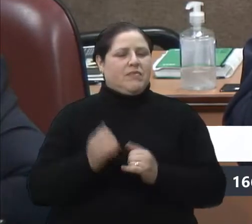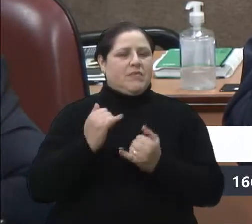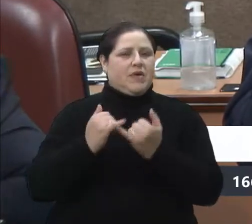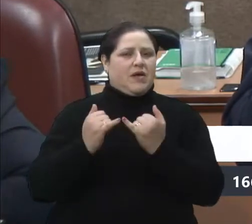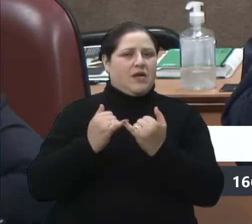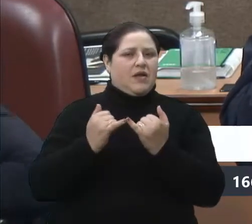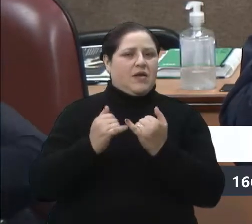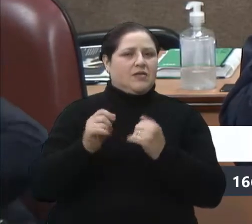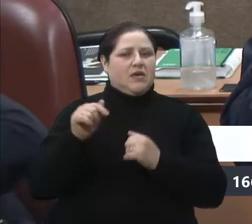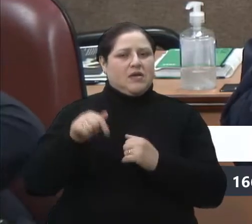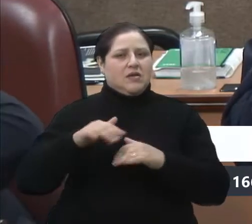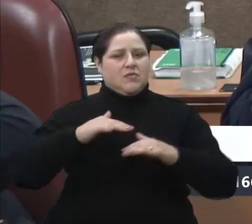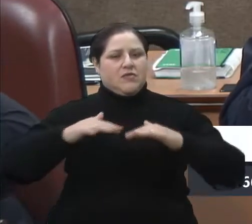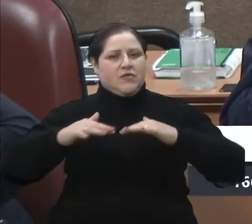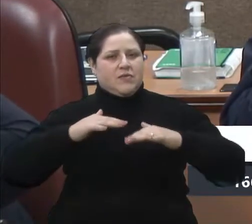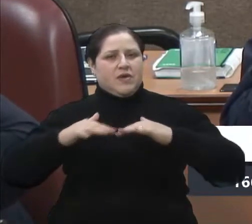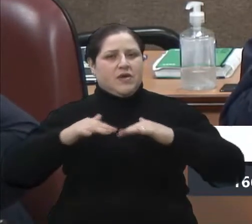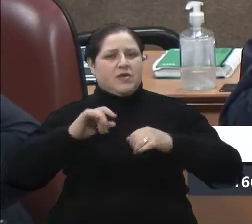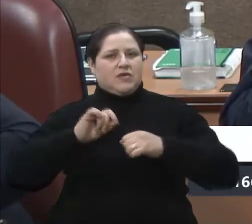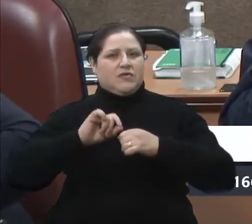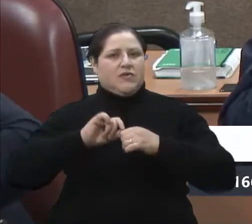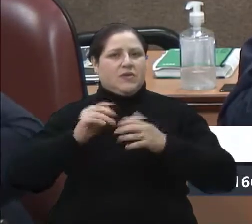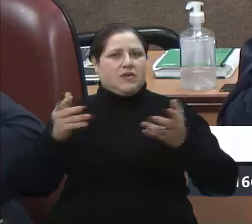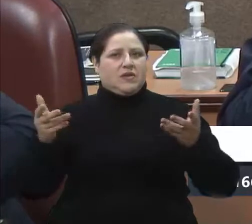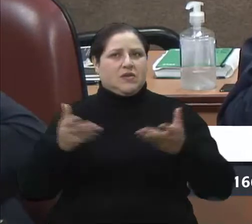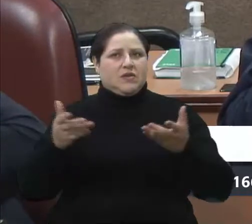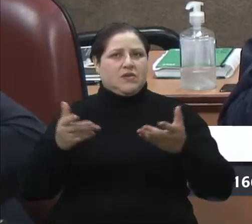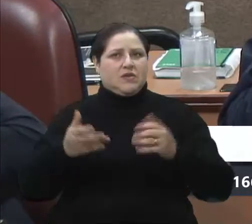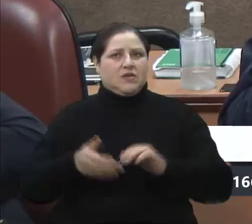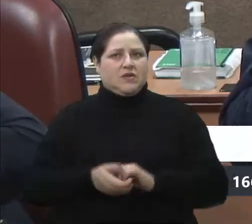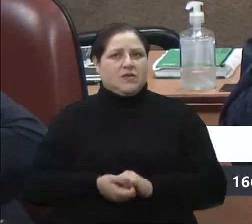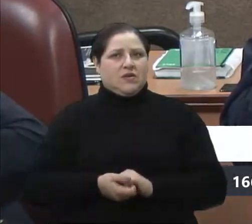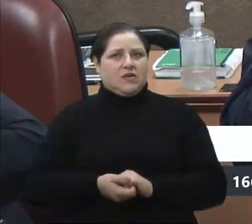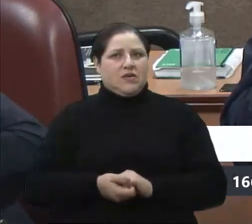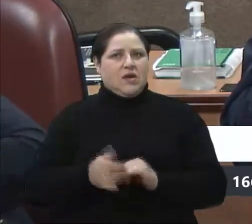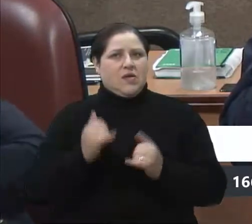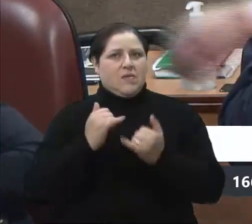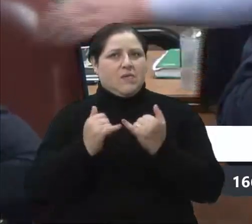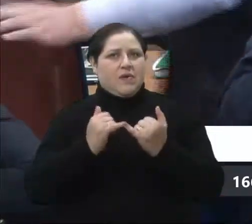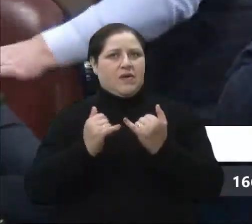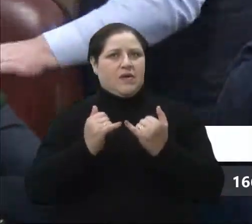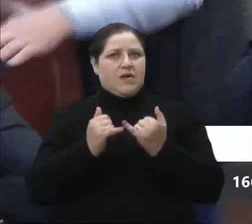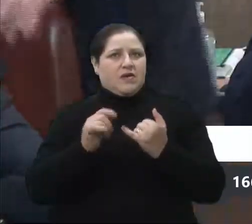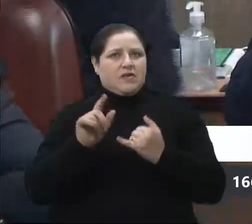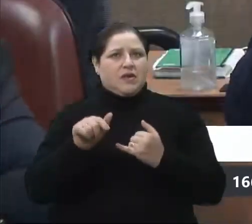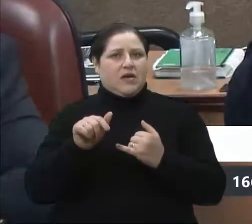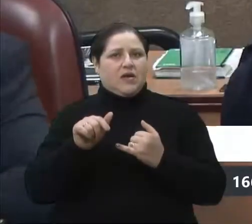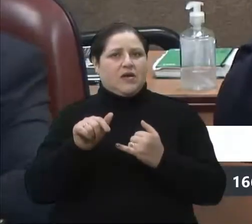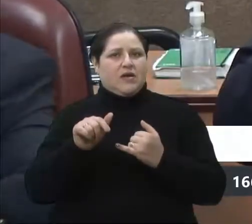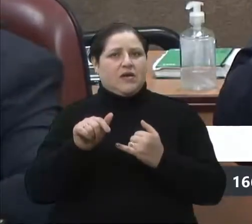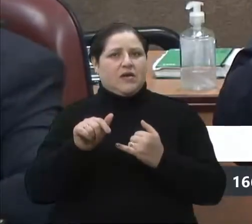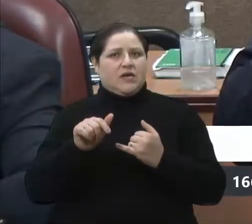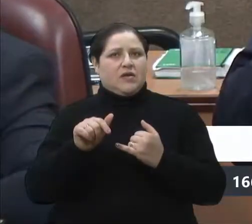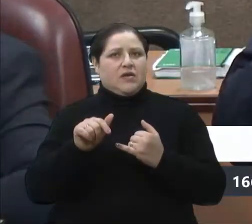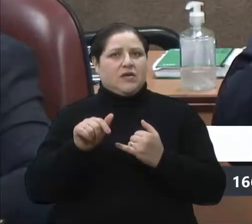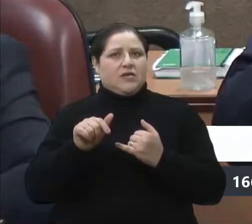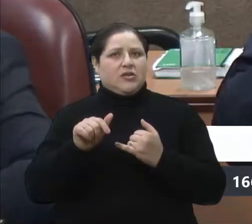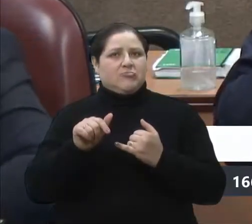que esse movimento que está sendo feito e ele ele é para jogar para a torcida